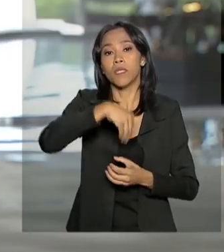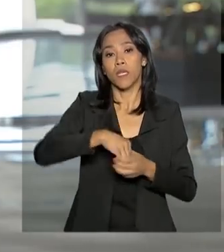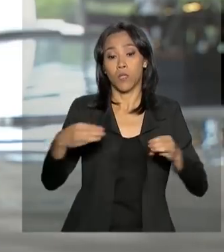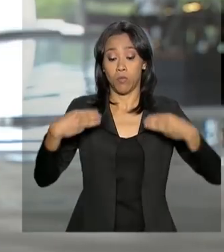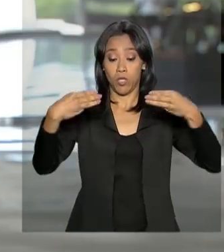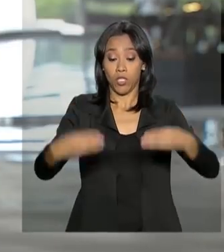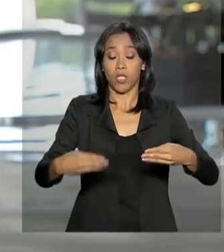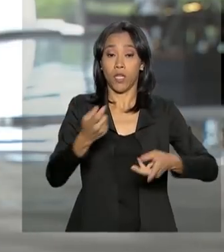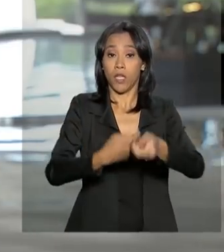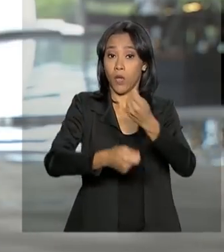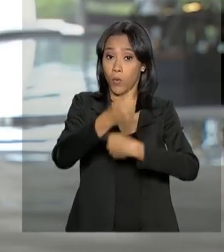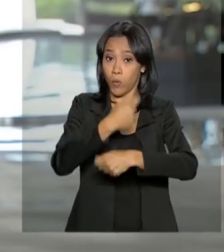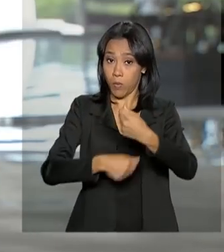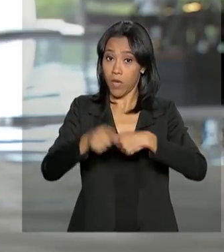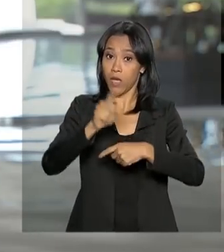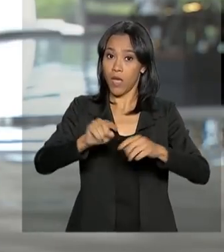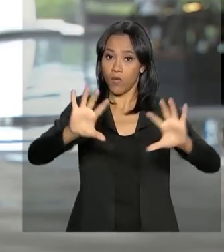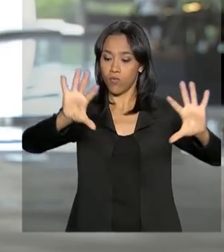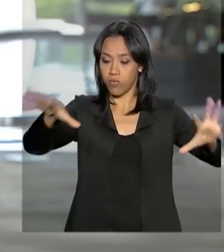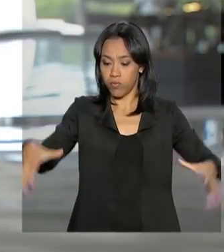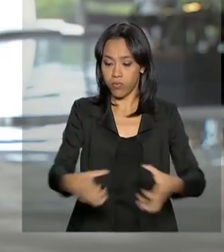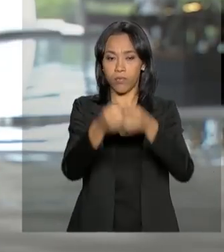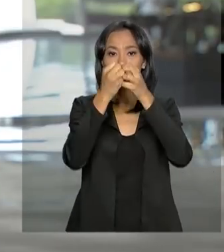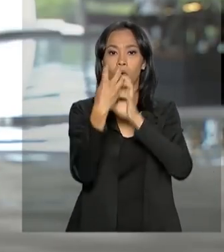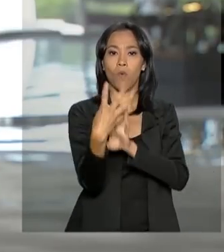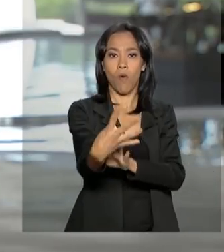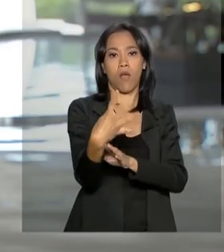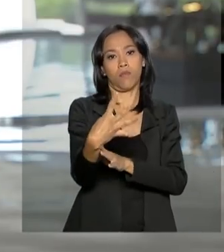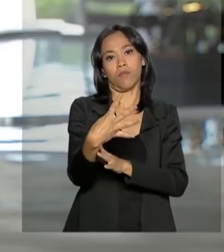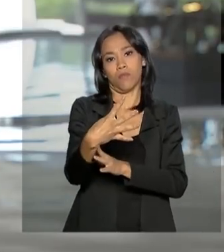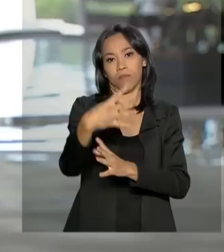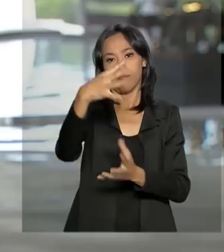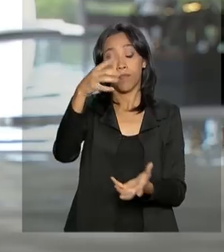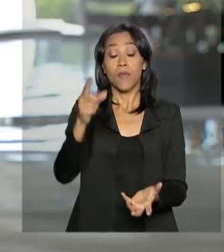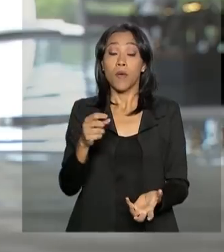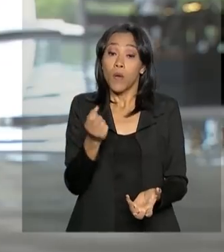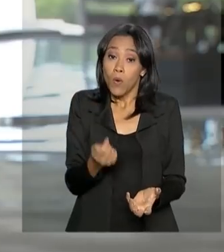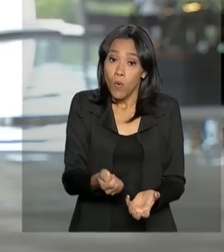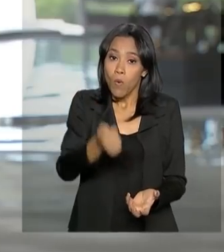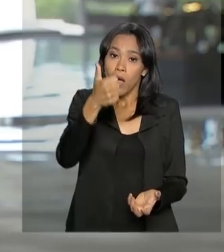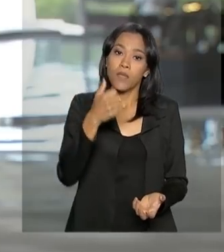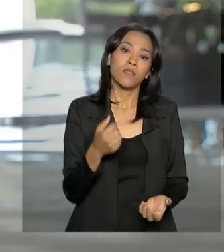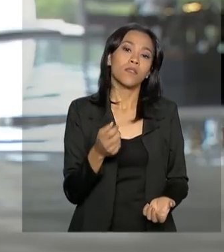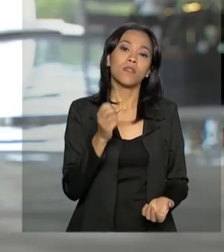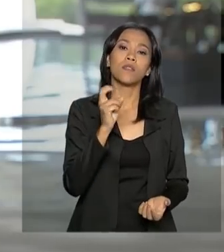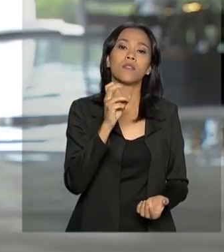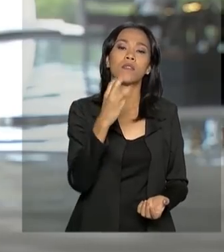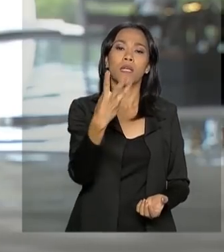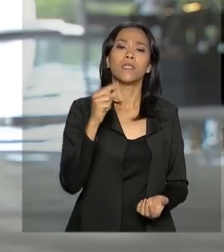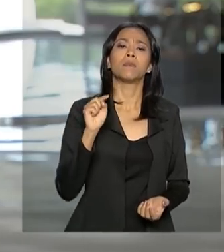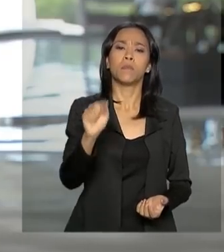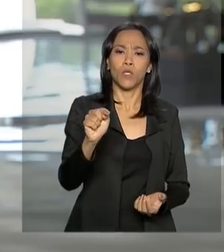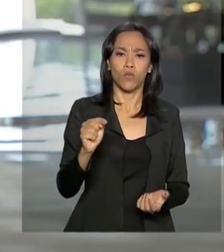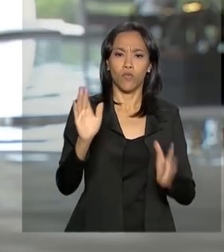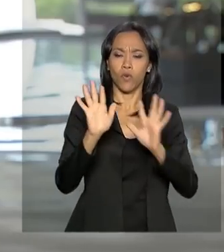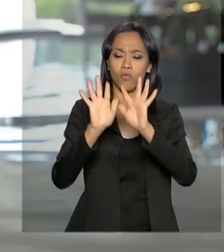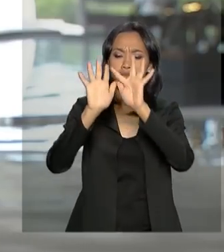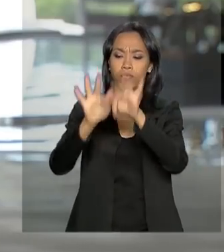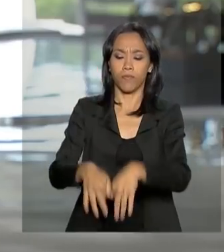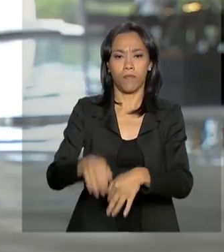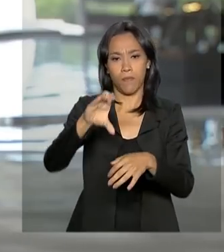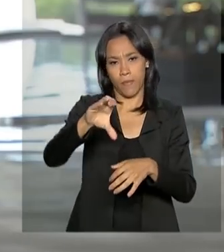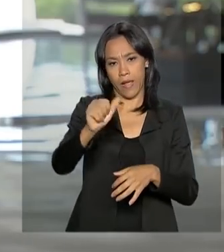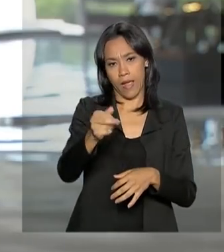Economia, que é a junção de quatro pastas. Com isso, quase 3 mil cargos foram extintos na esplanada dos